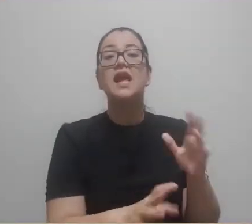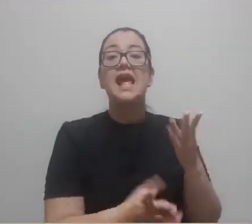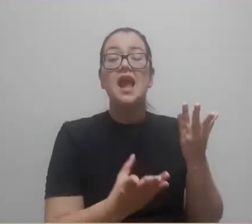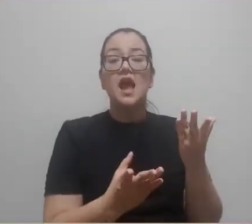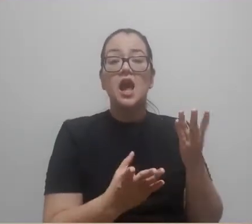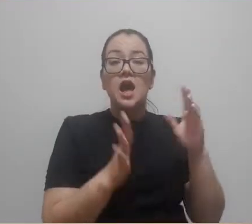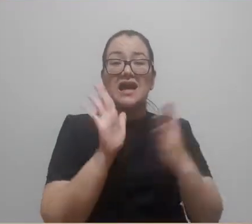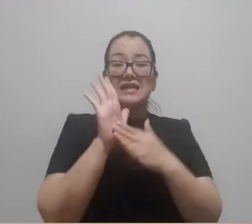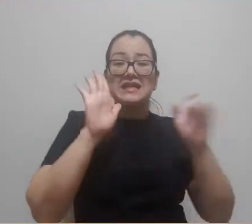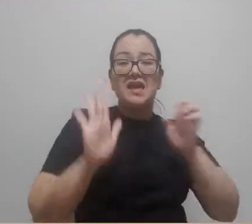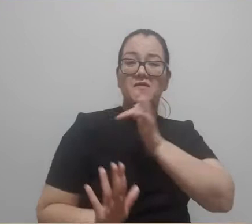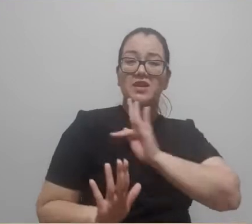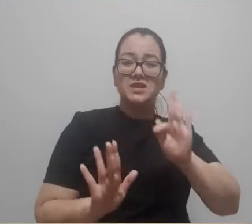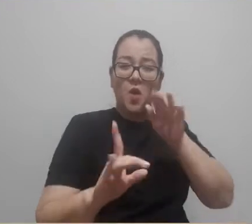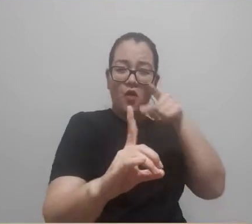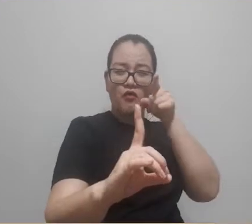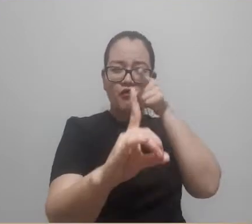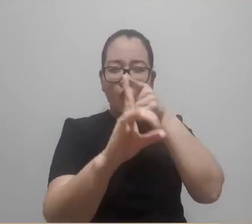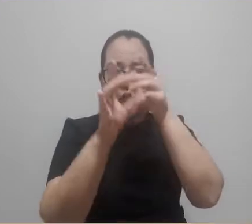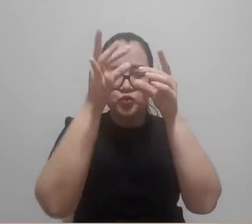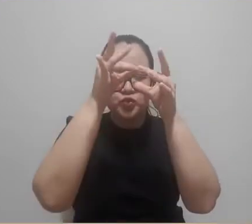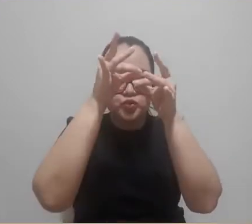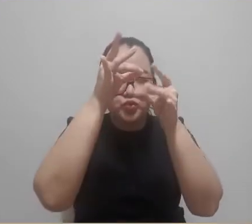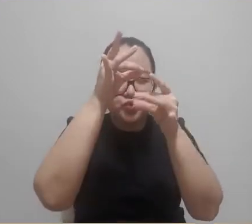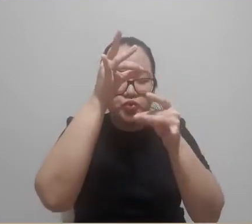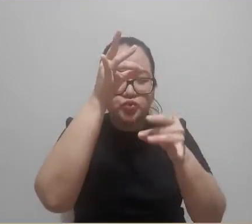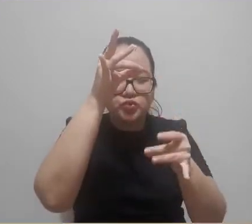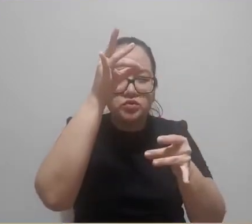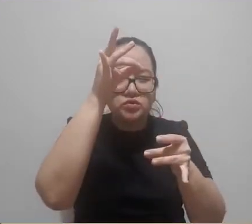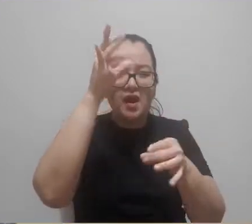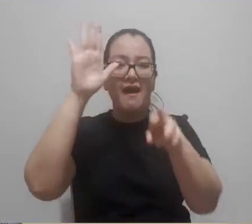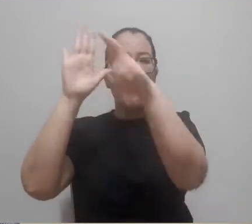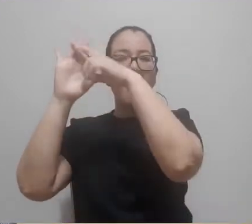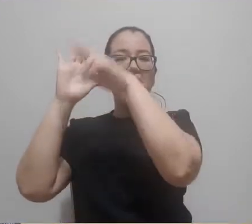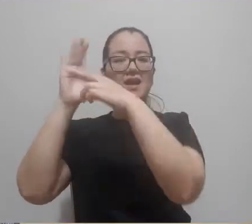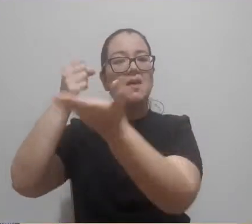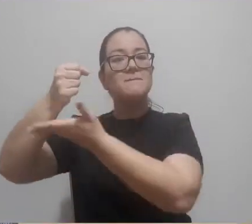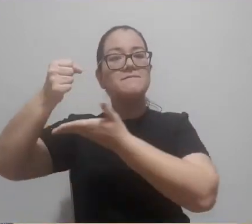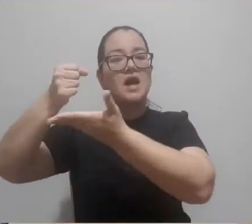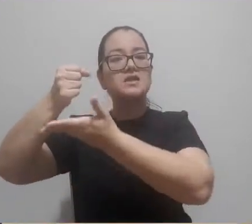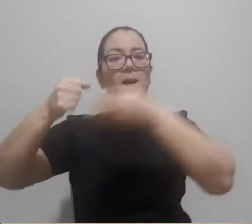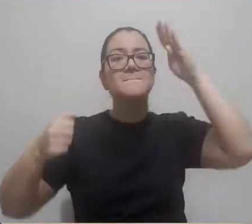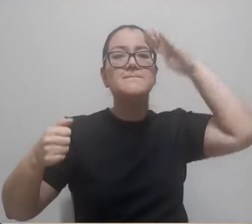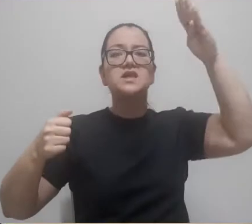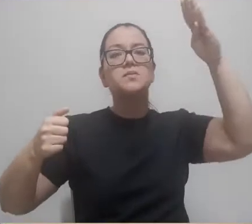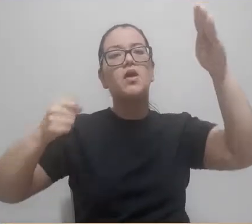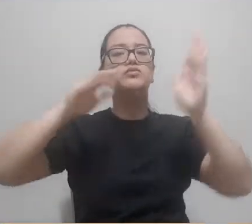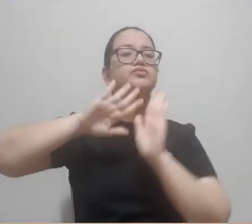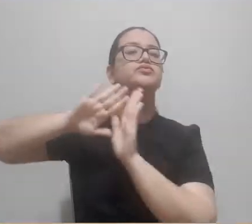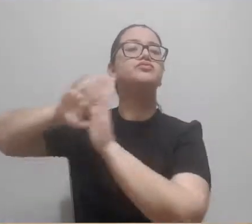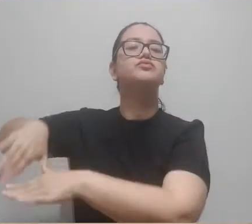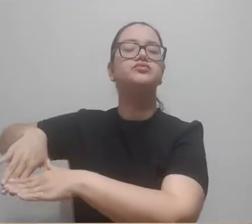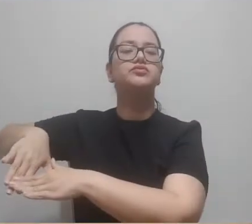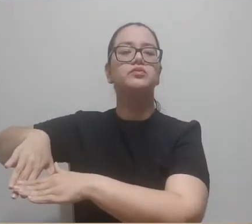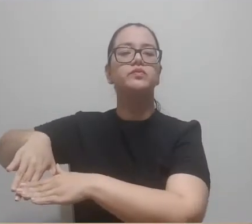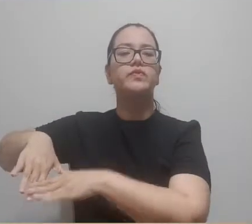nos detalhes e não nos princípios básicos. Eles estavam interessados nas ações e não